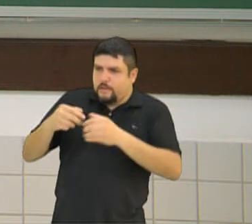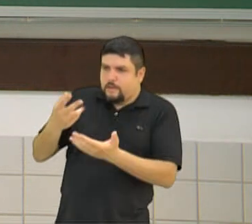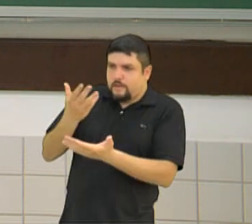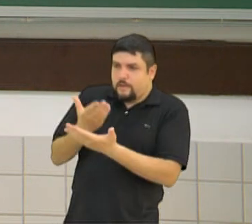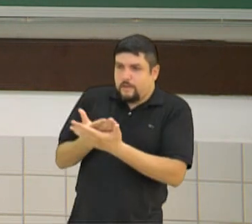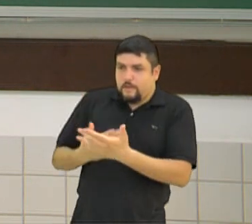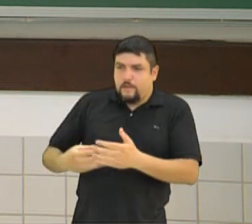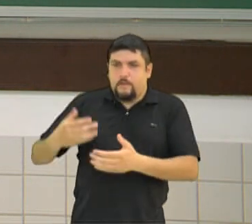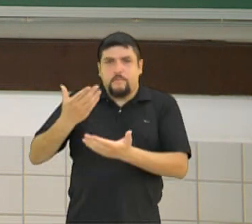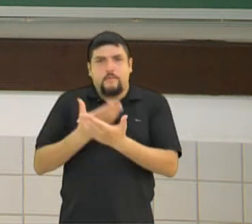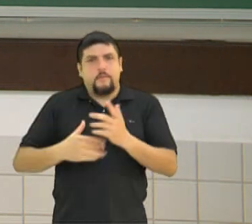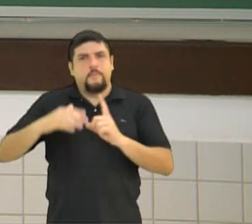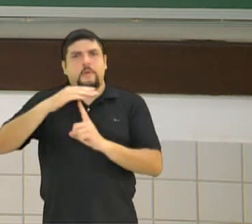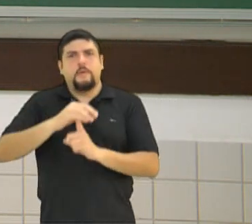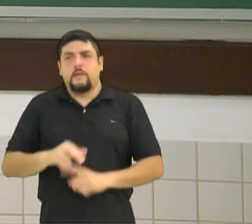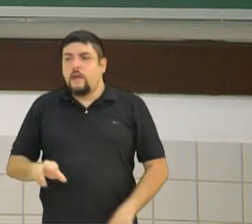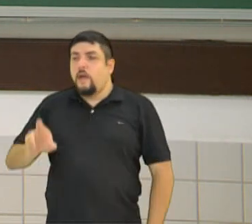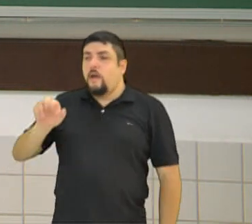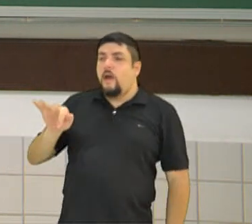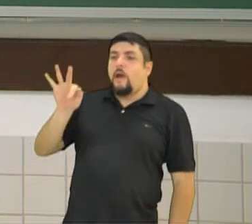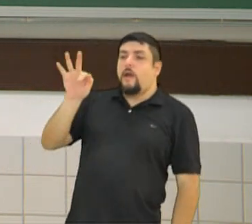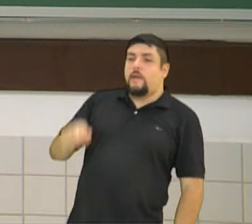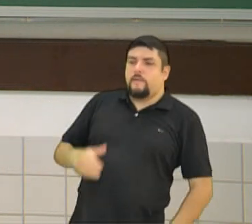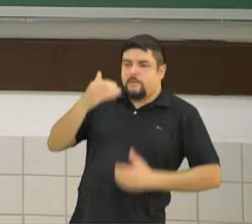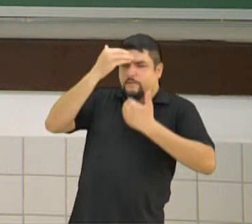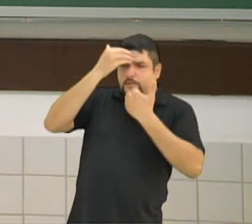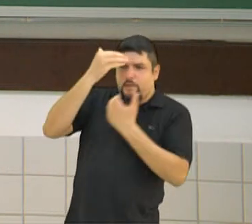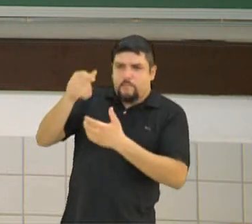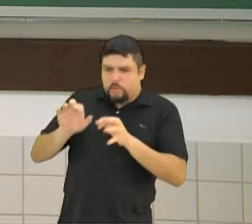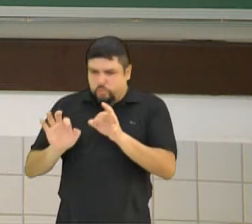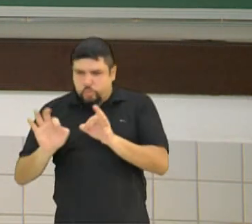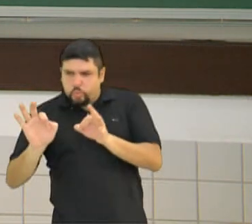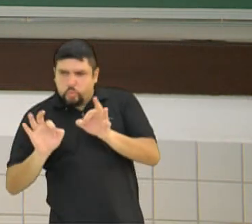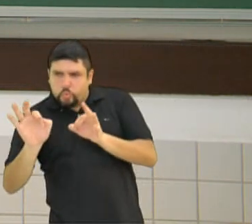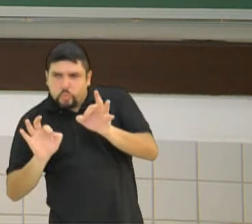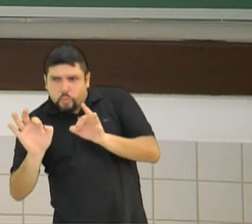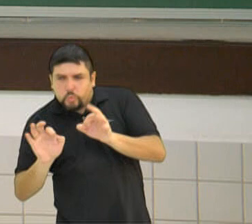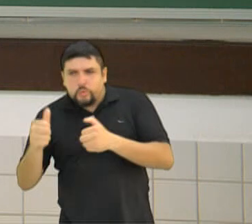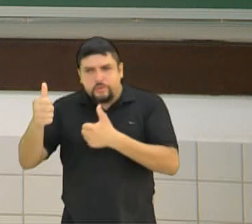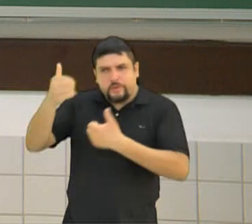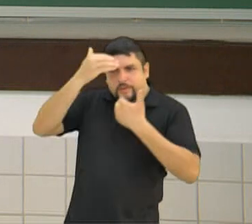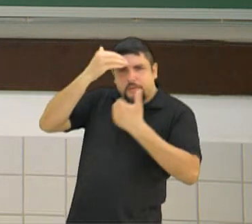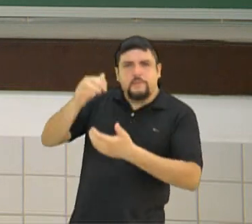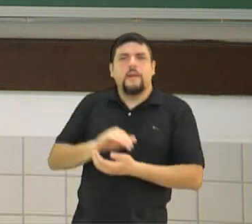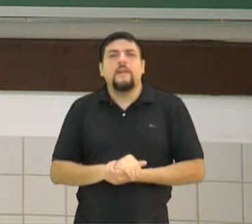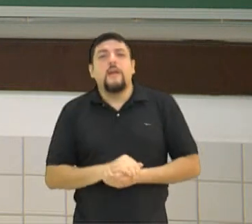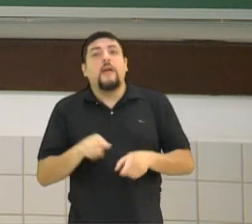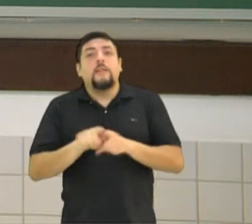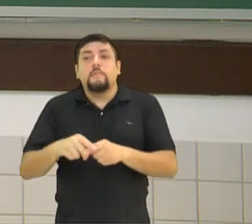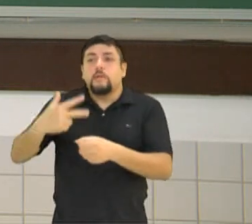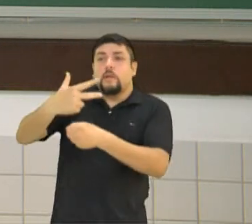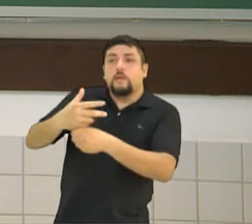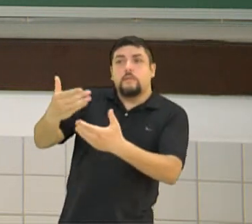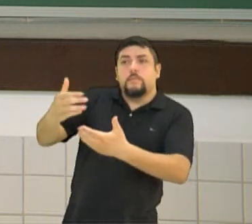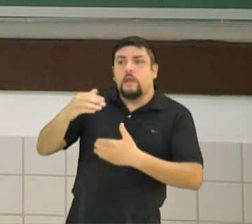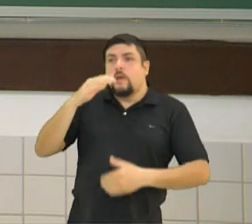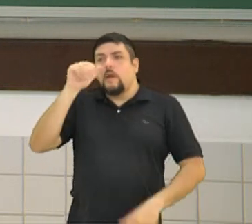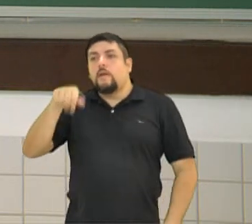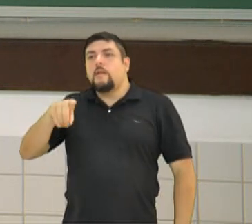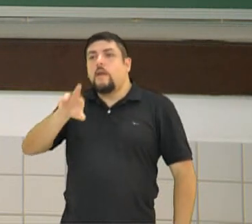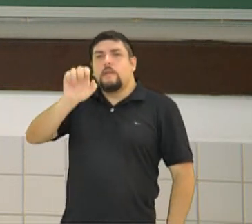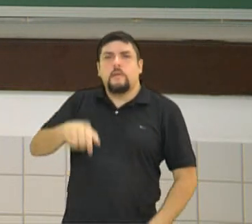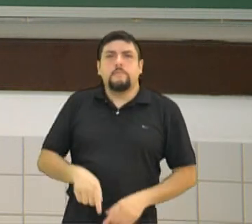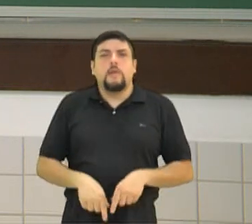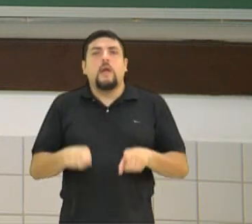Paraná. O Rafa na supervisão de hoje, controlando e maestrando tudo por aqui. André, nosso cameraman. O Paulo que